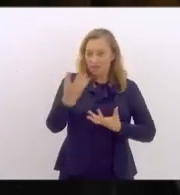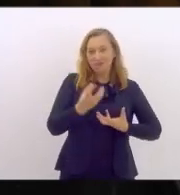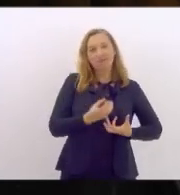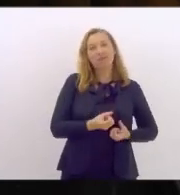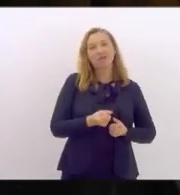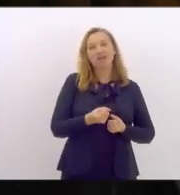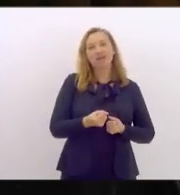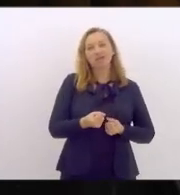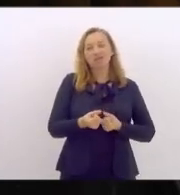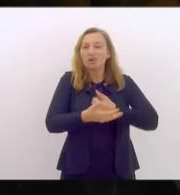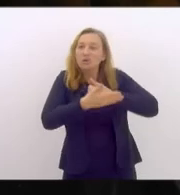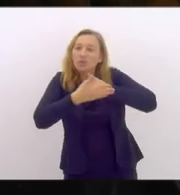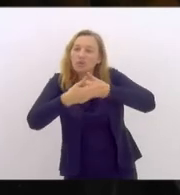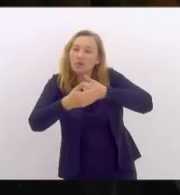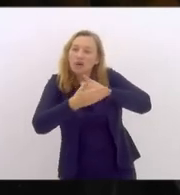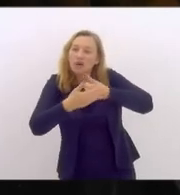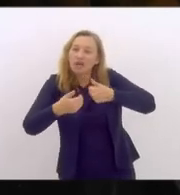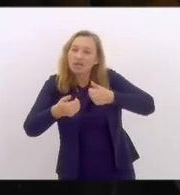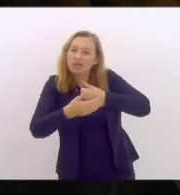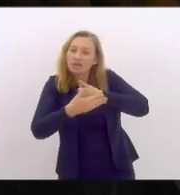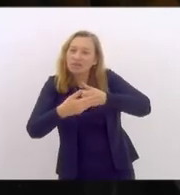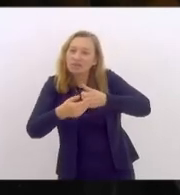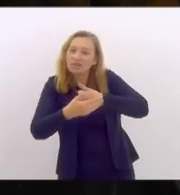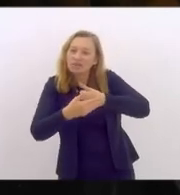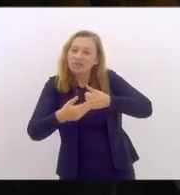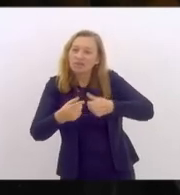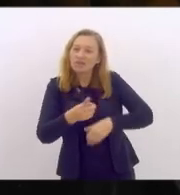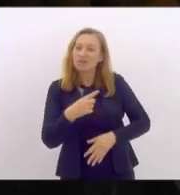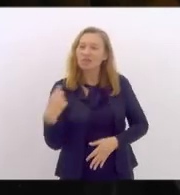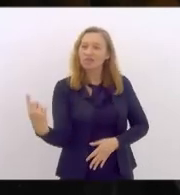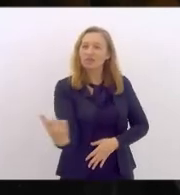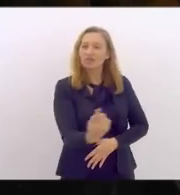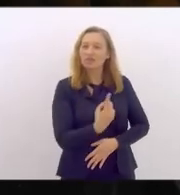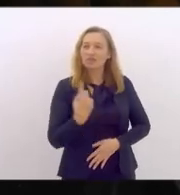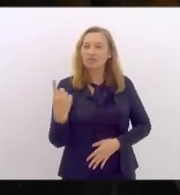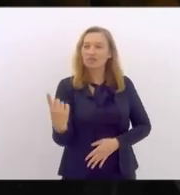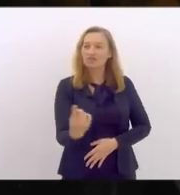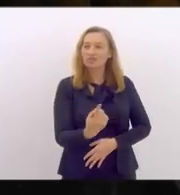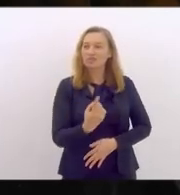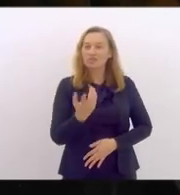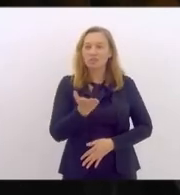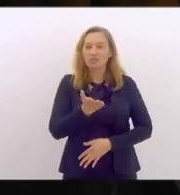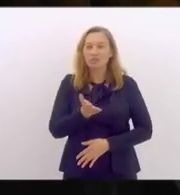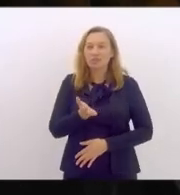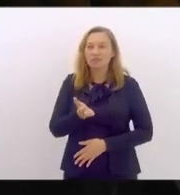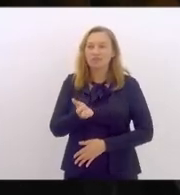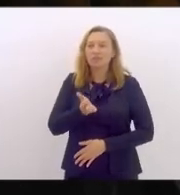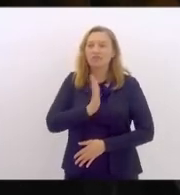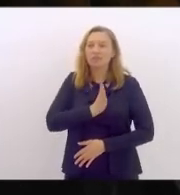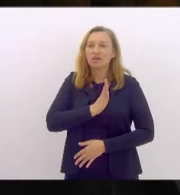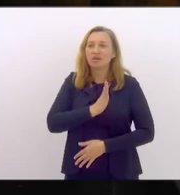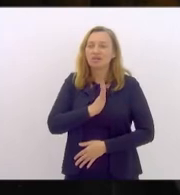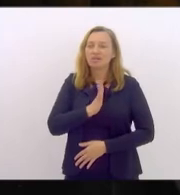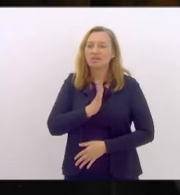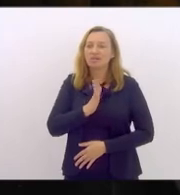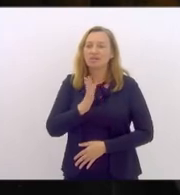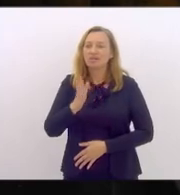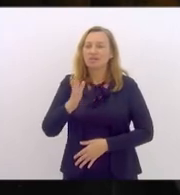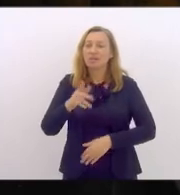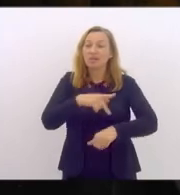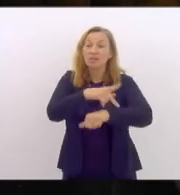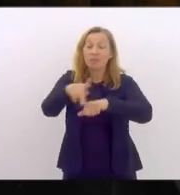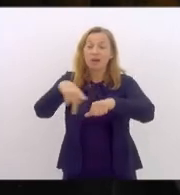o afeto que se encerra em nosso peito juvenil querido símbolo da